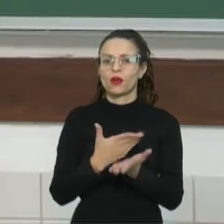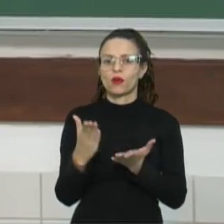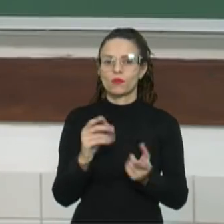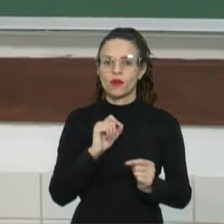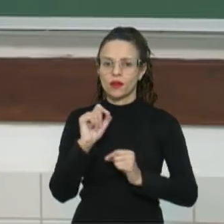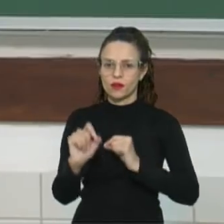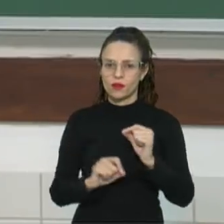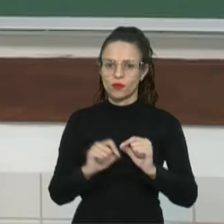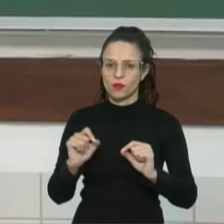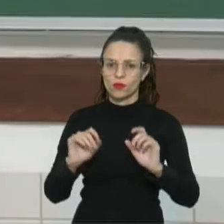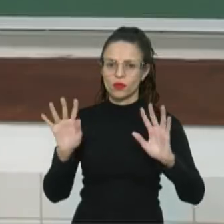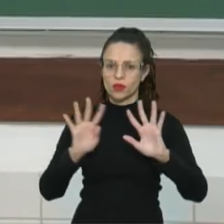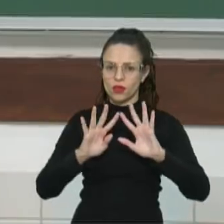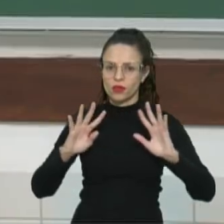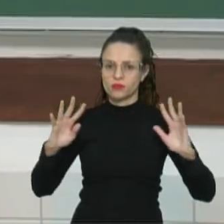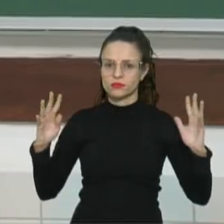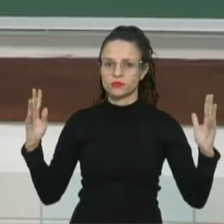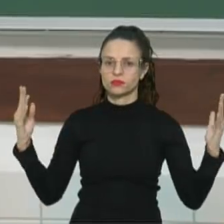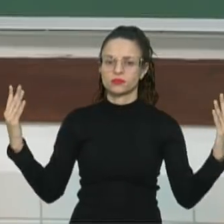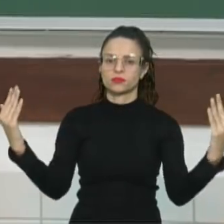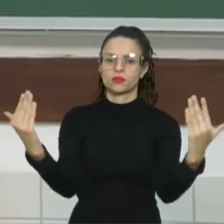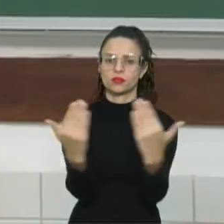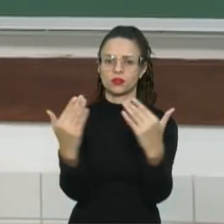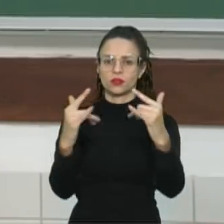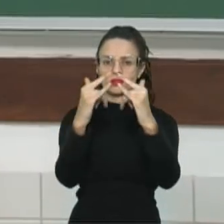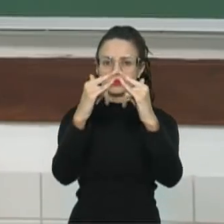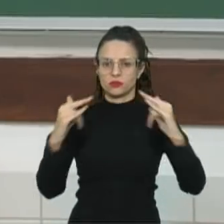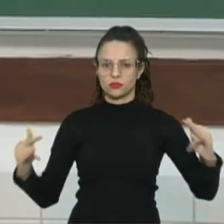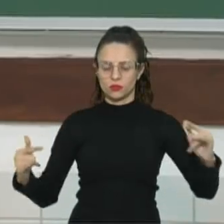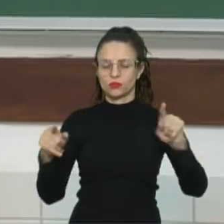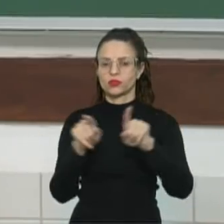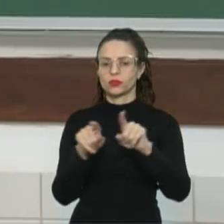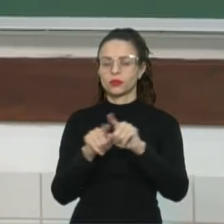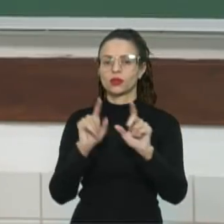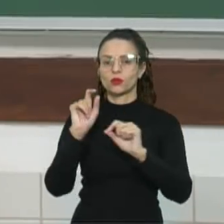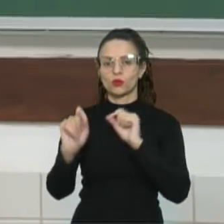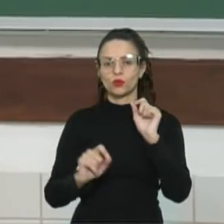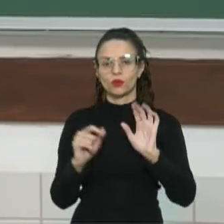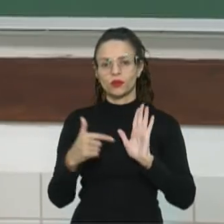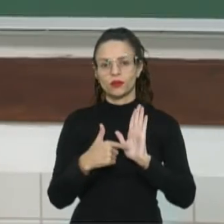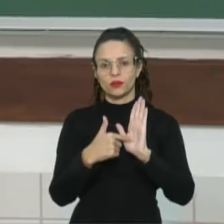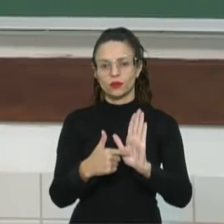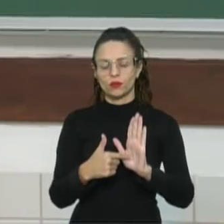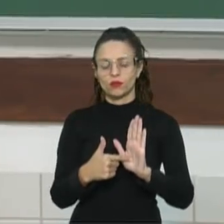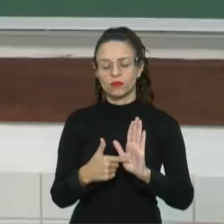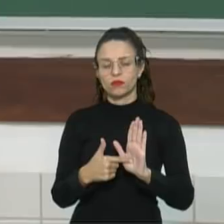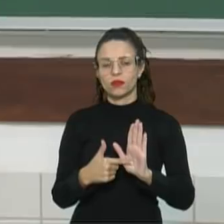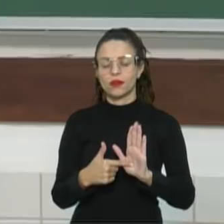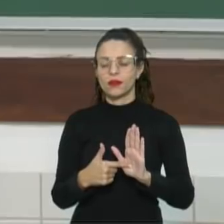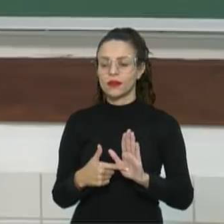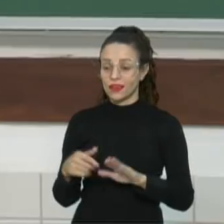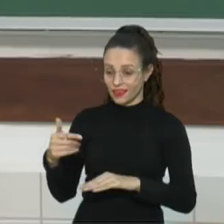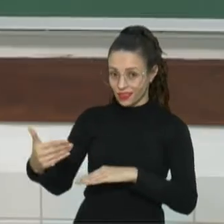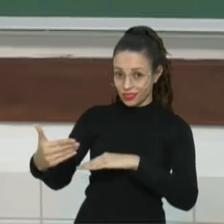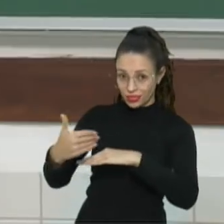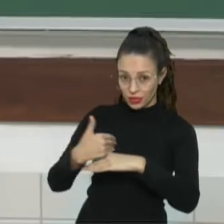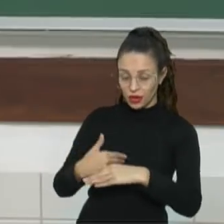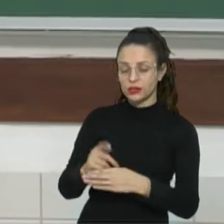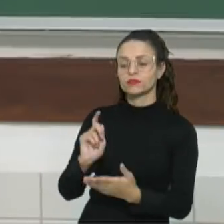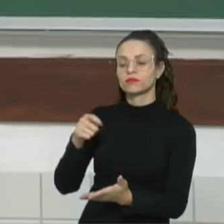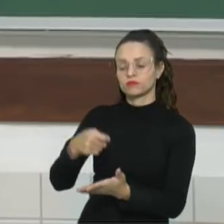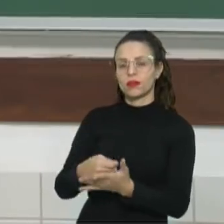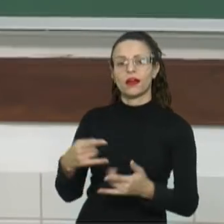a cercar esse circo e colocar uma bilheteria para se cobrar ingresso para assistir